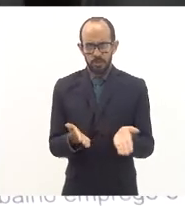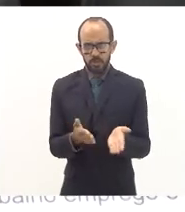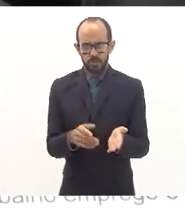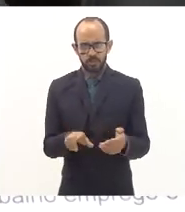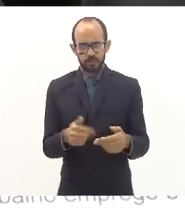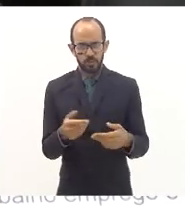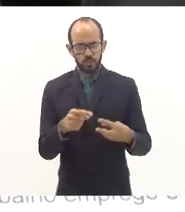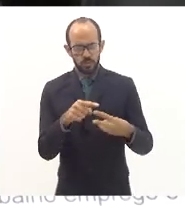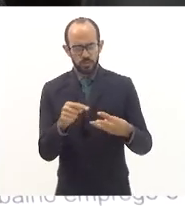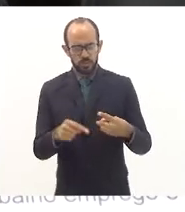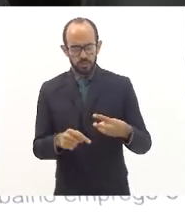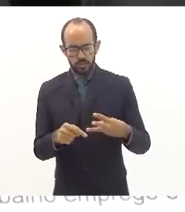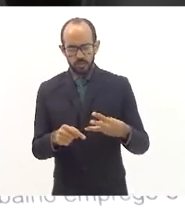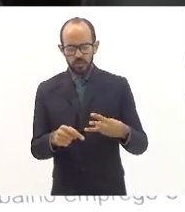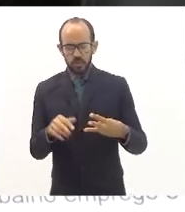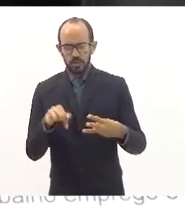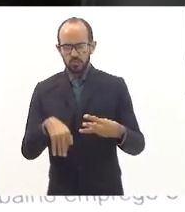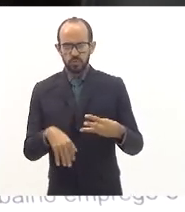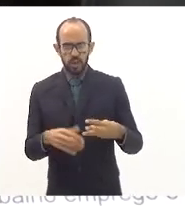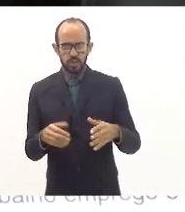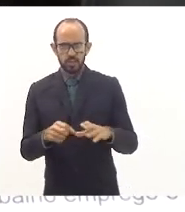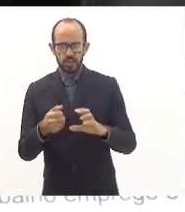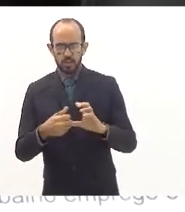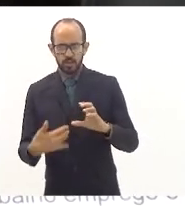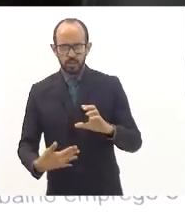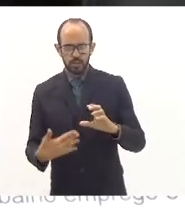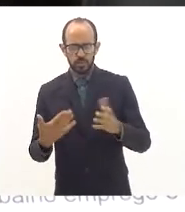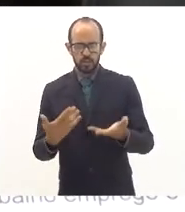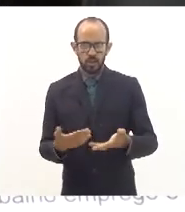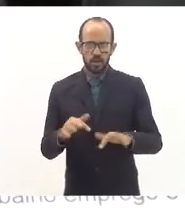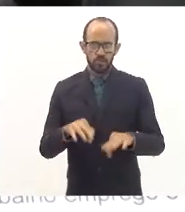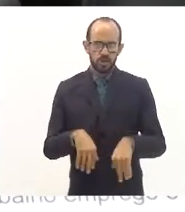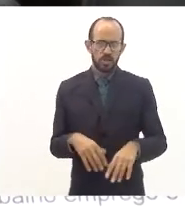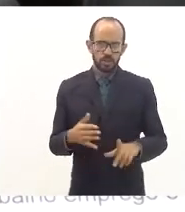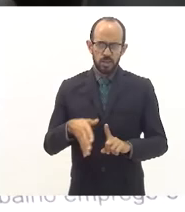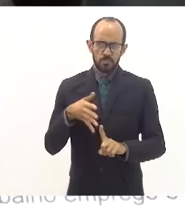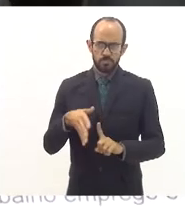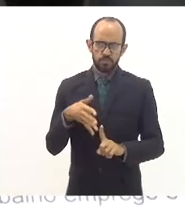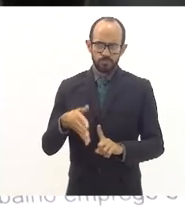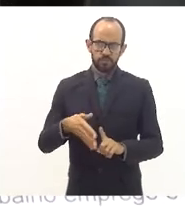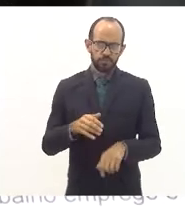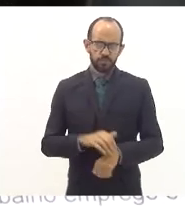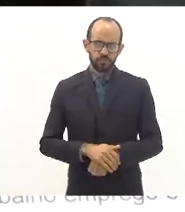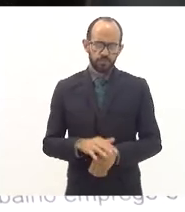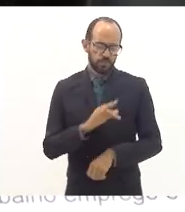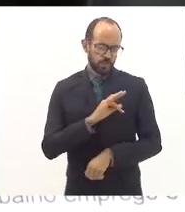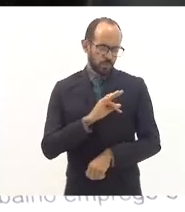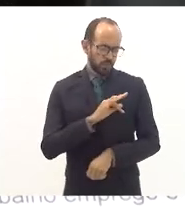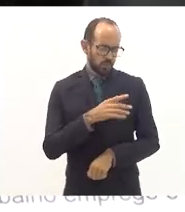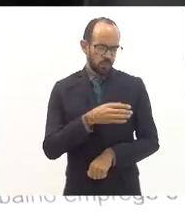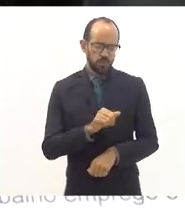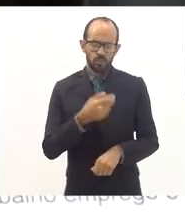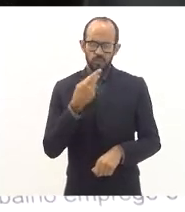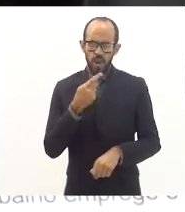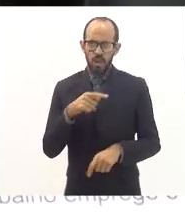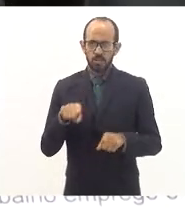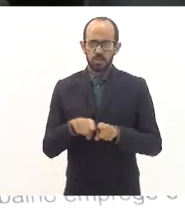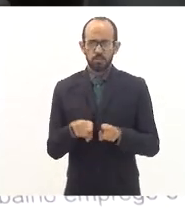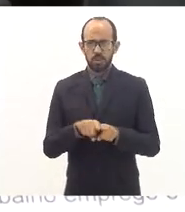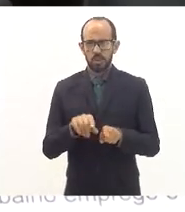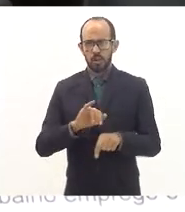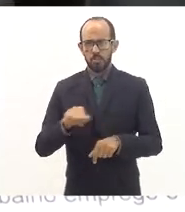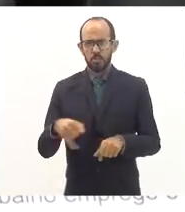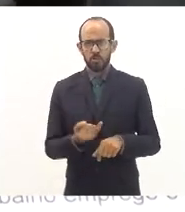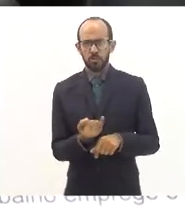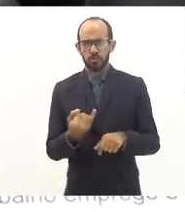últimas características, eu vou finalizar aqui, presidente dessa sessão, deputada Marta Rocha, falando da grande